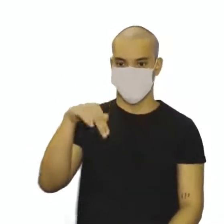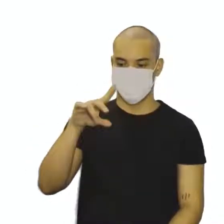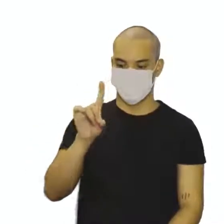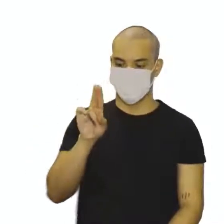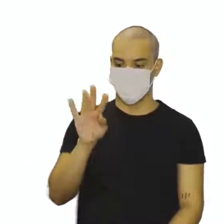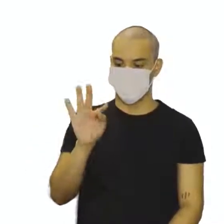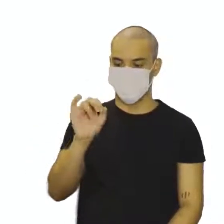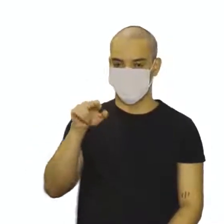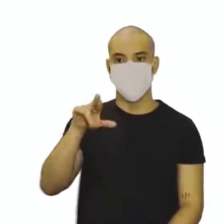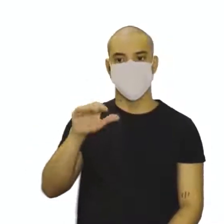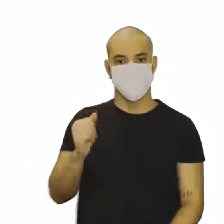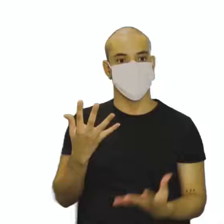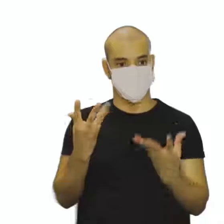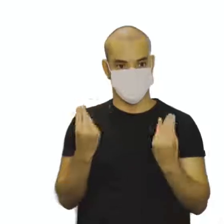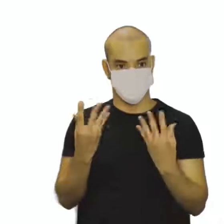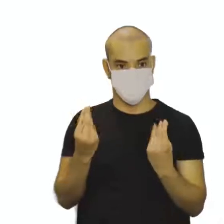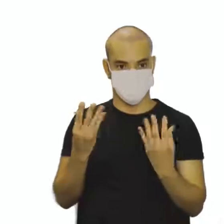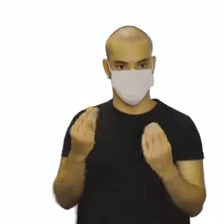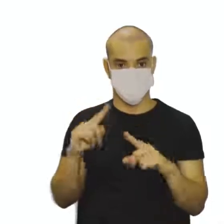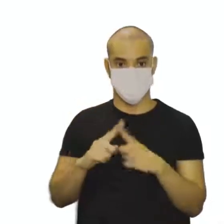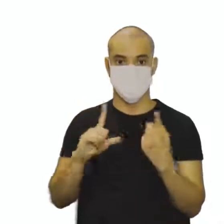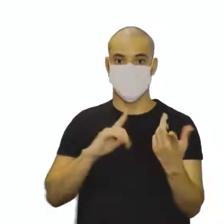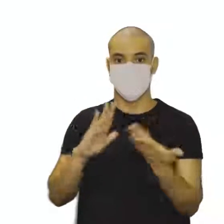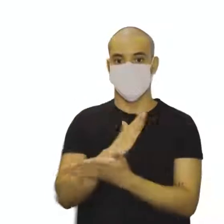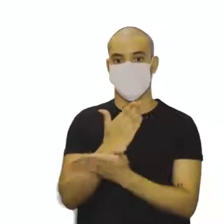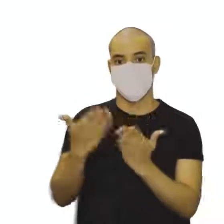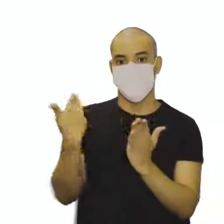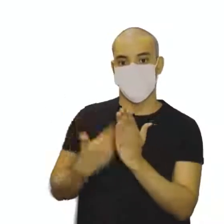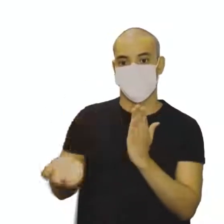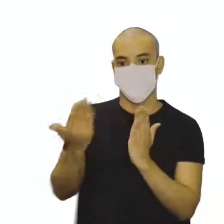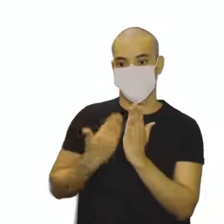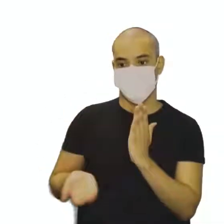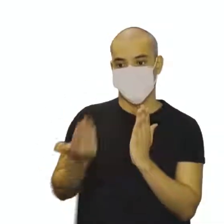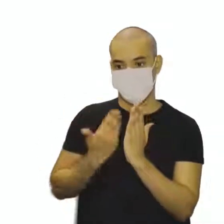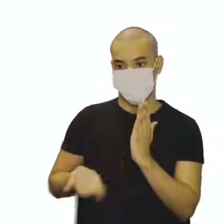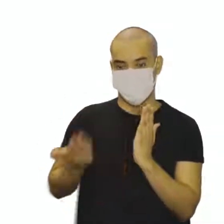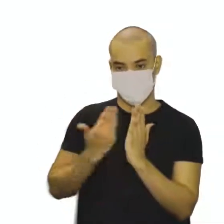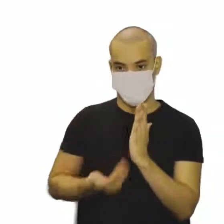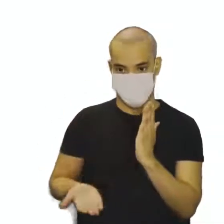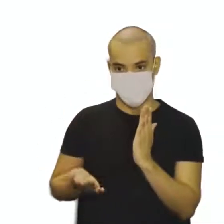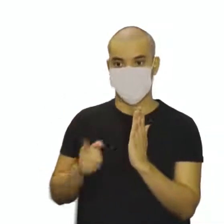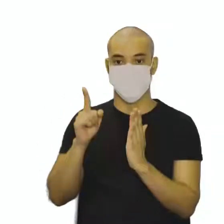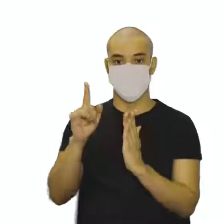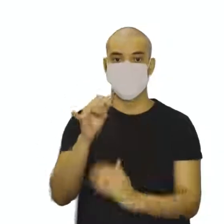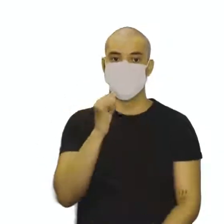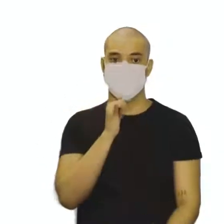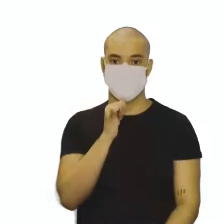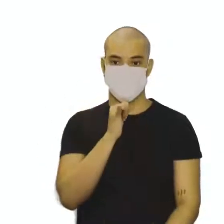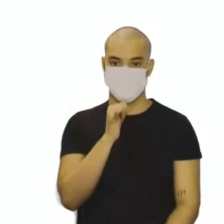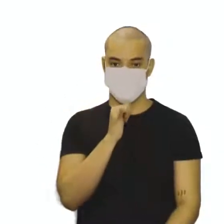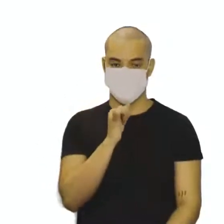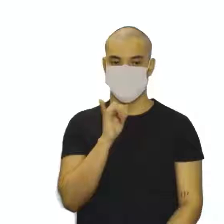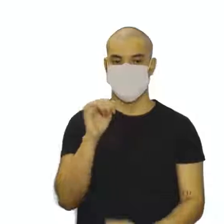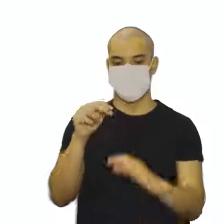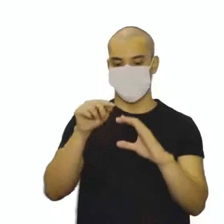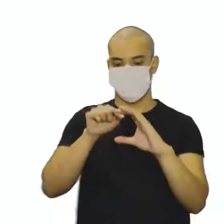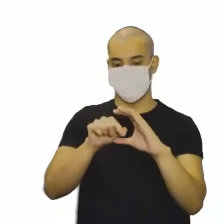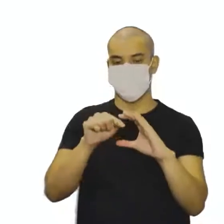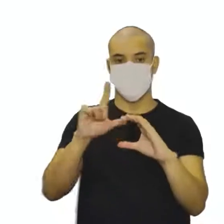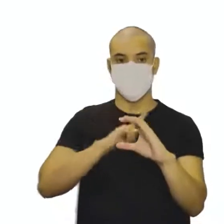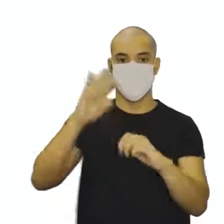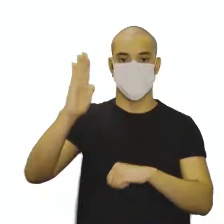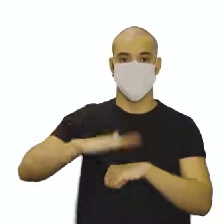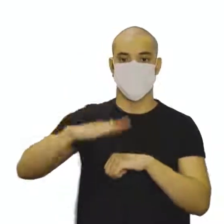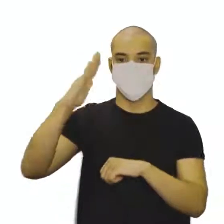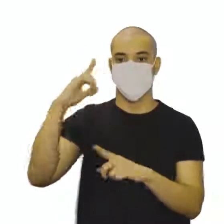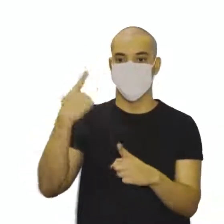grande, no caso, mas aí eu tenho algumas perdas, tá? Nesse caso aqui desse núcleo, a indutância é